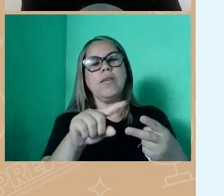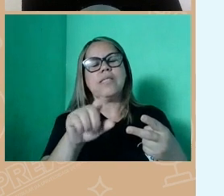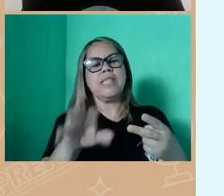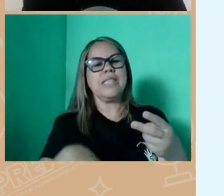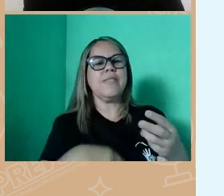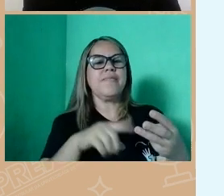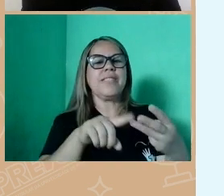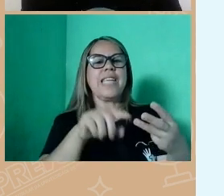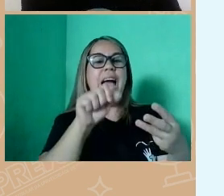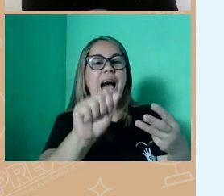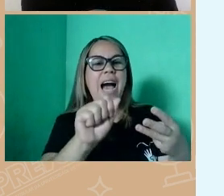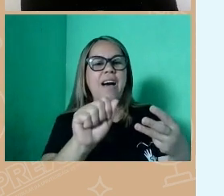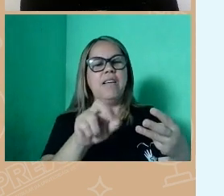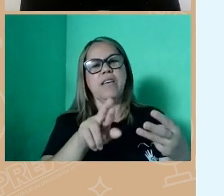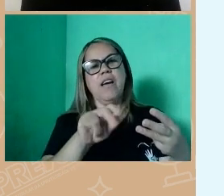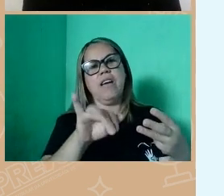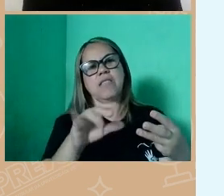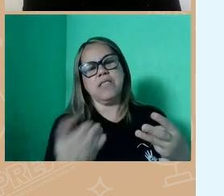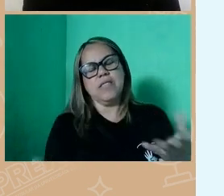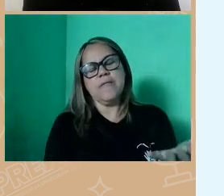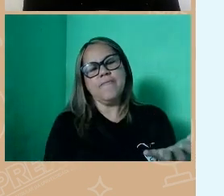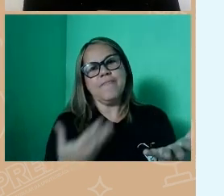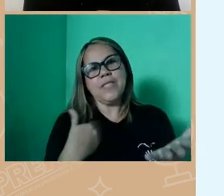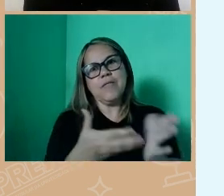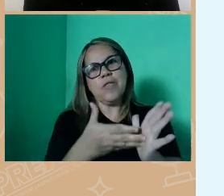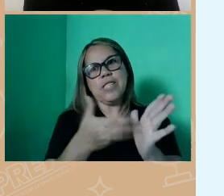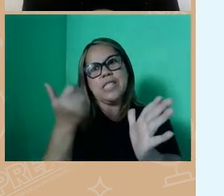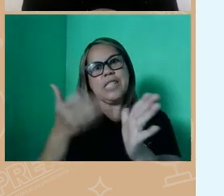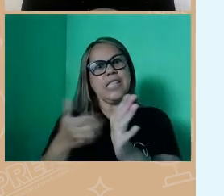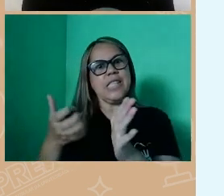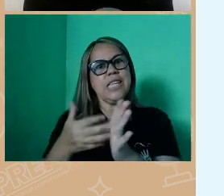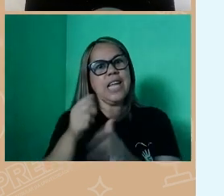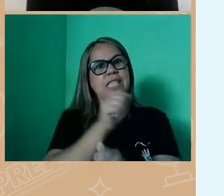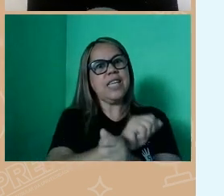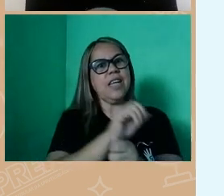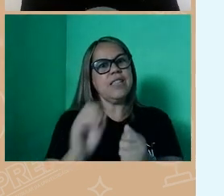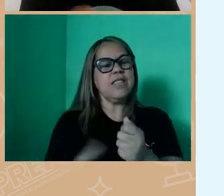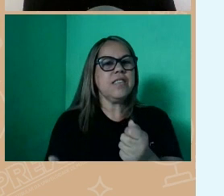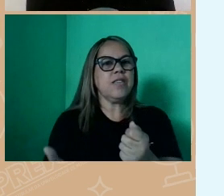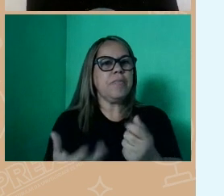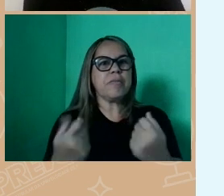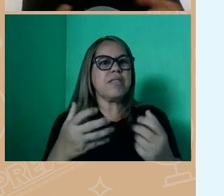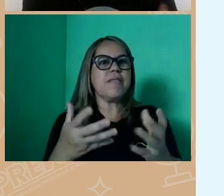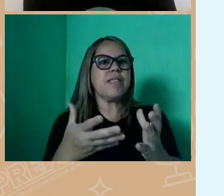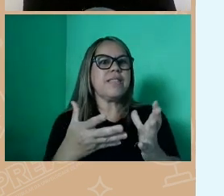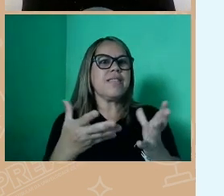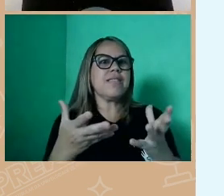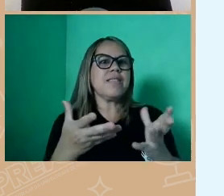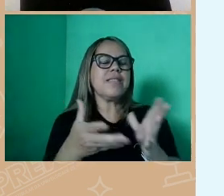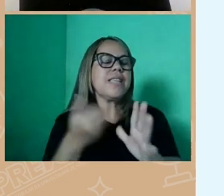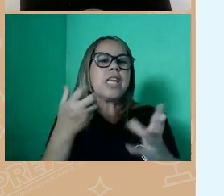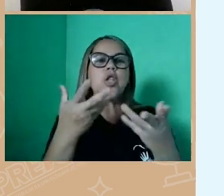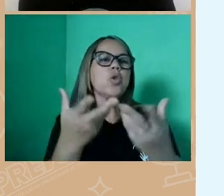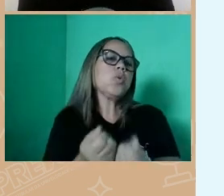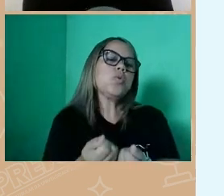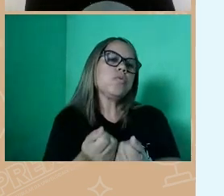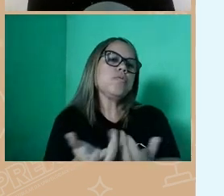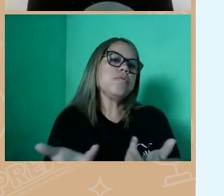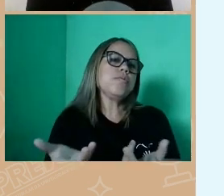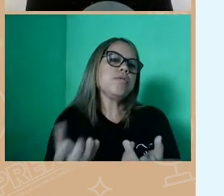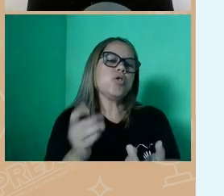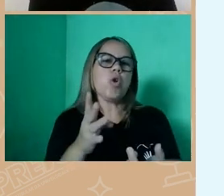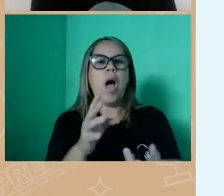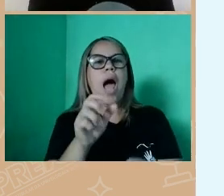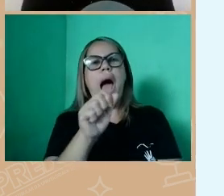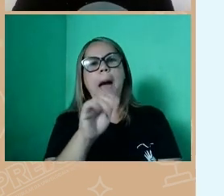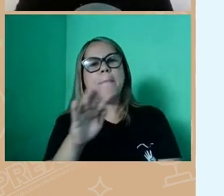Se eu fosse tirar, né? Esse artigo teria que tirar de todos, abelhas operárias, zangão e rainha. Como